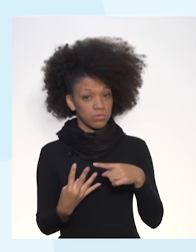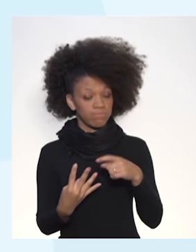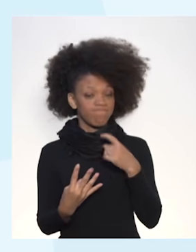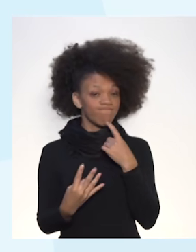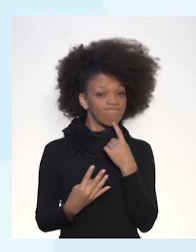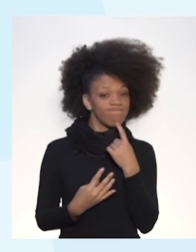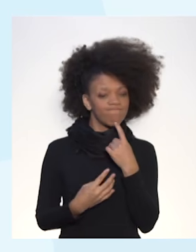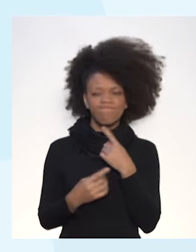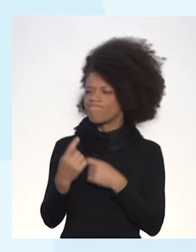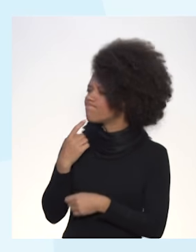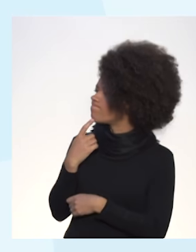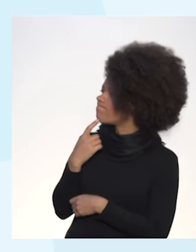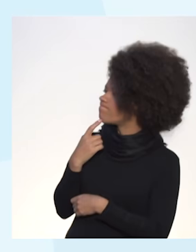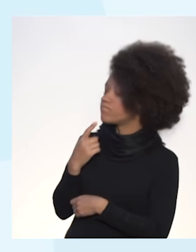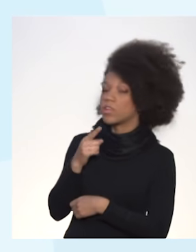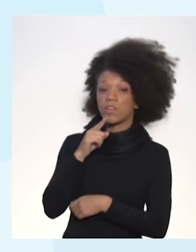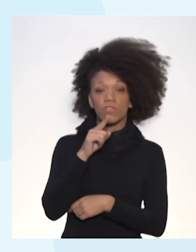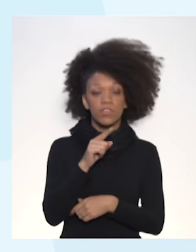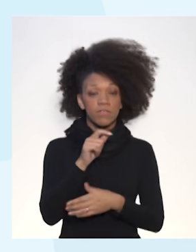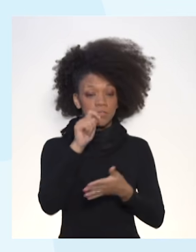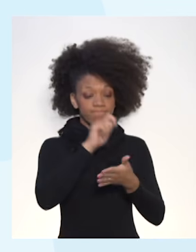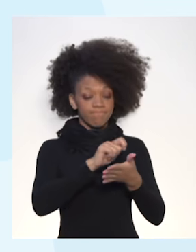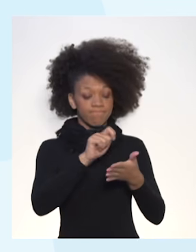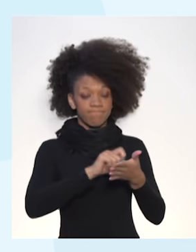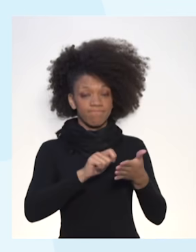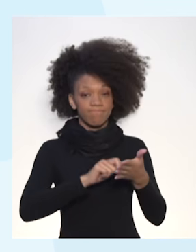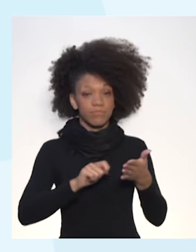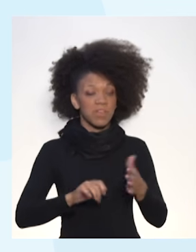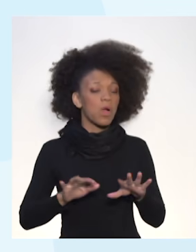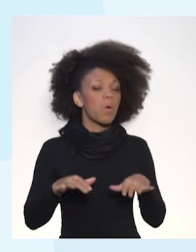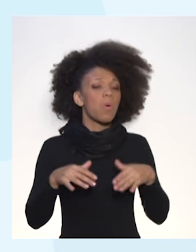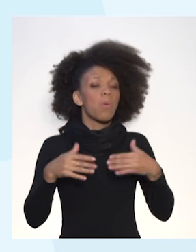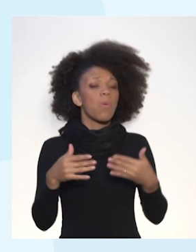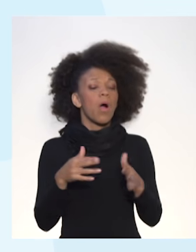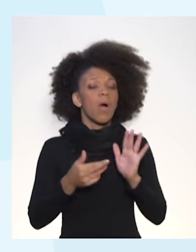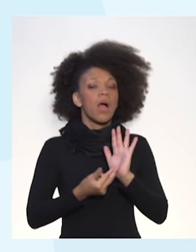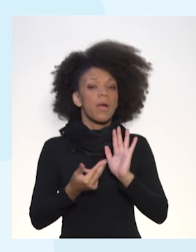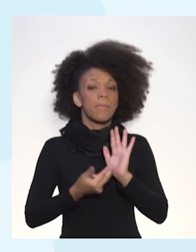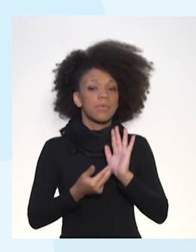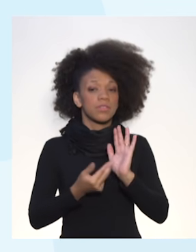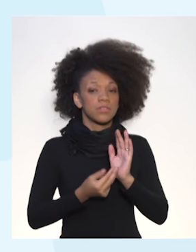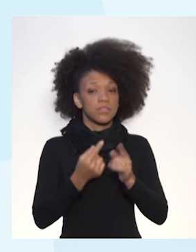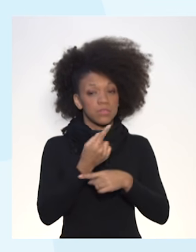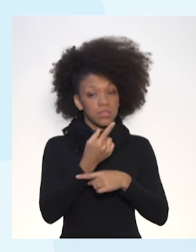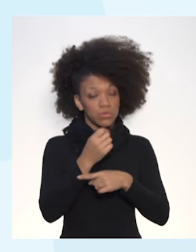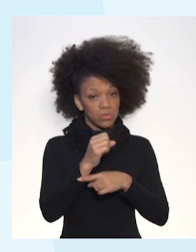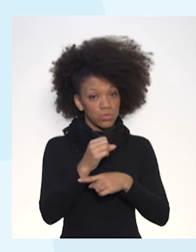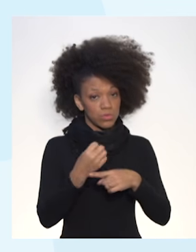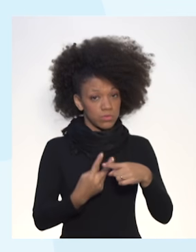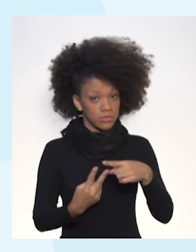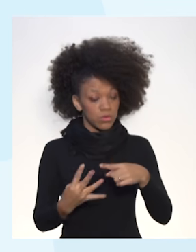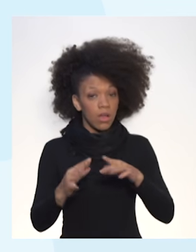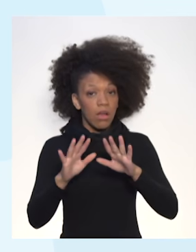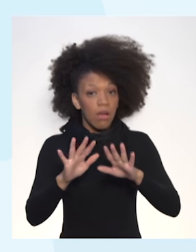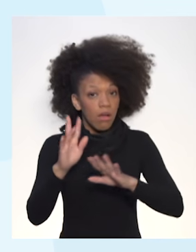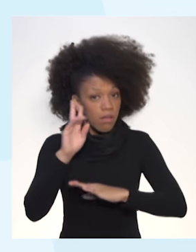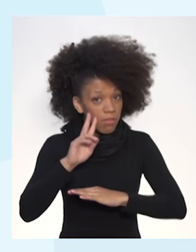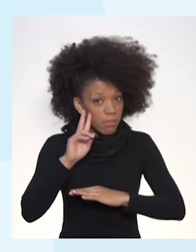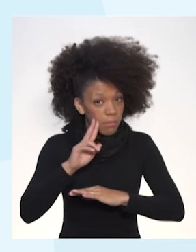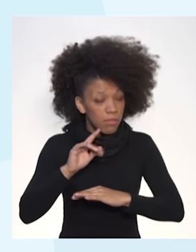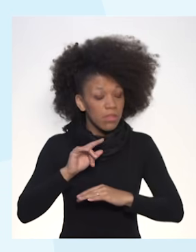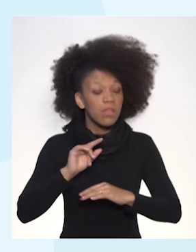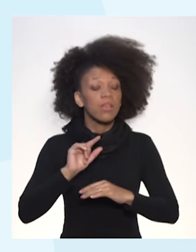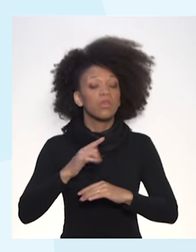18/24, né? Você vai assinalar qual das alternativas aí representa a forma irredutível. Lembrando, né, que